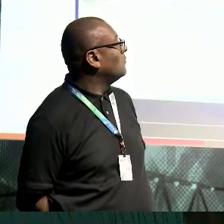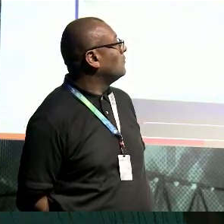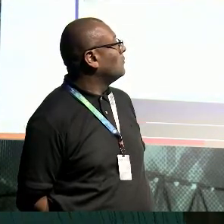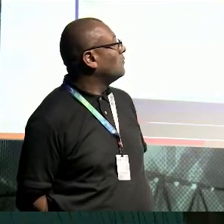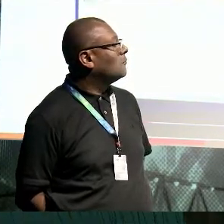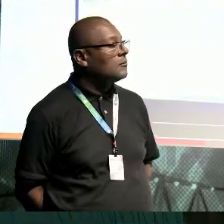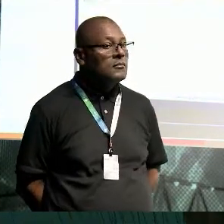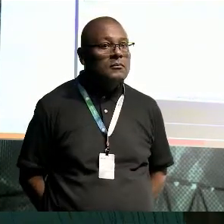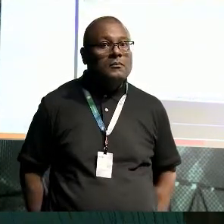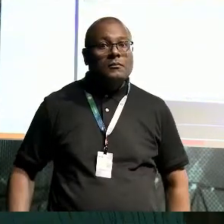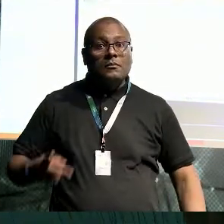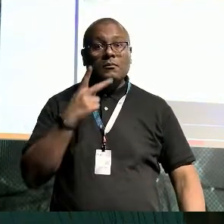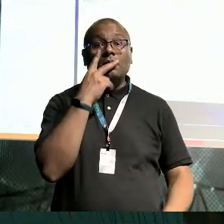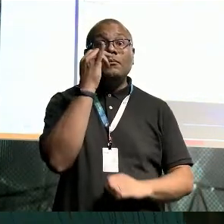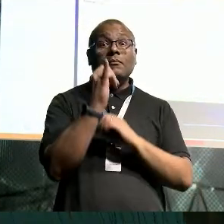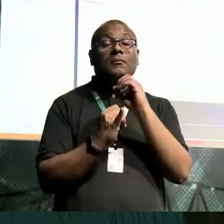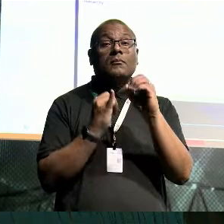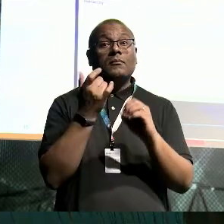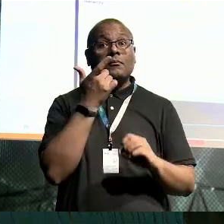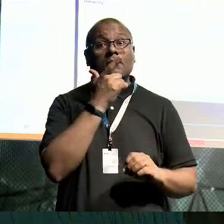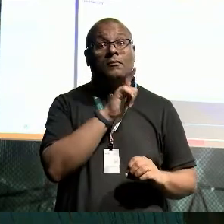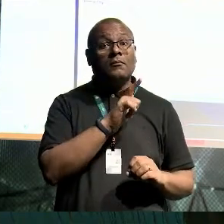Parece que no online está saindo.